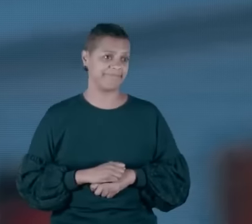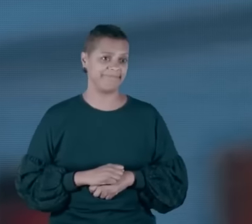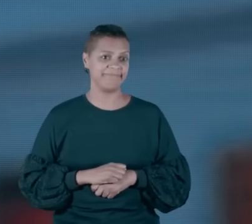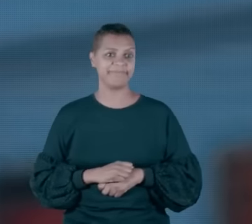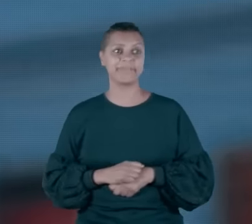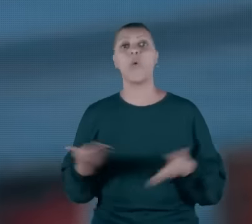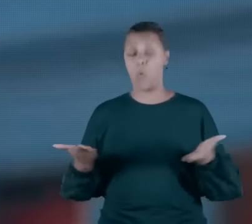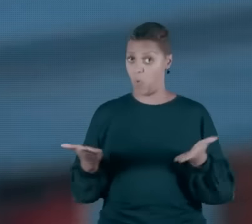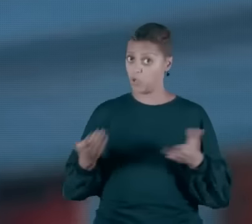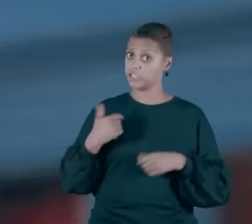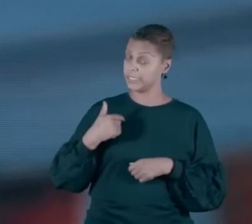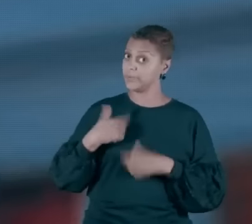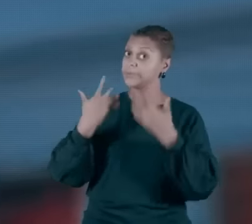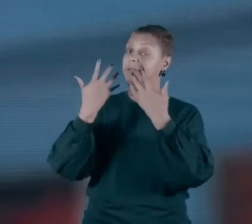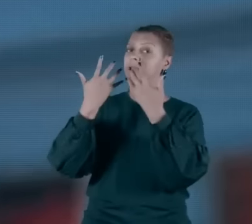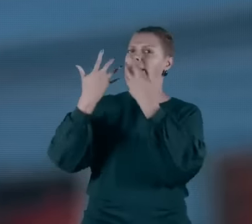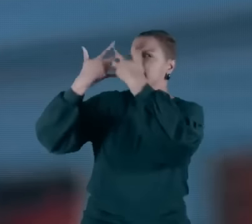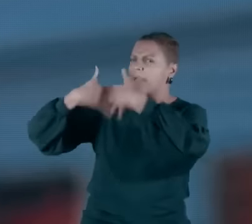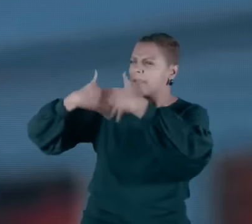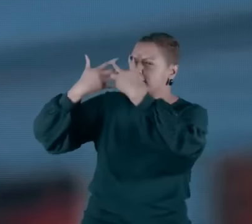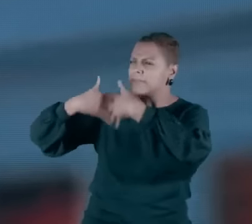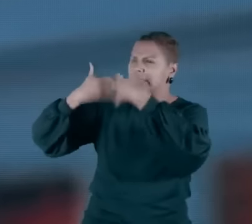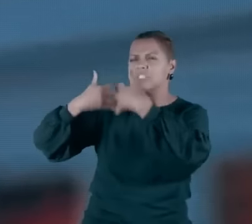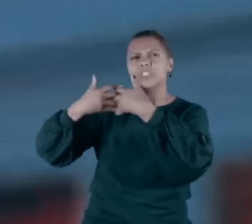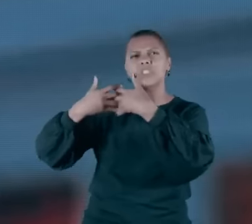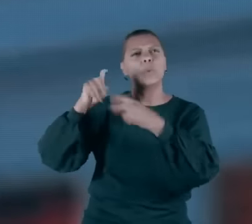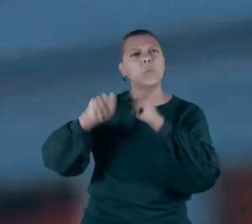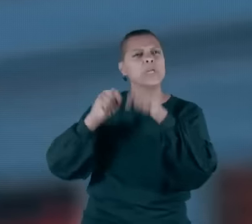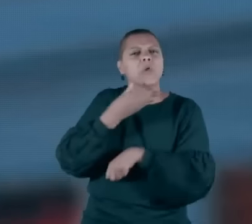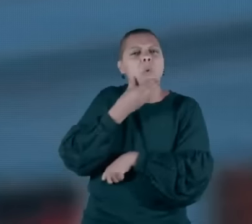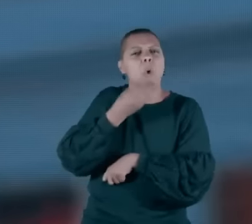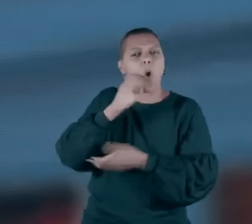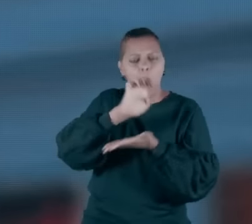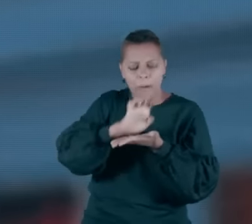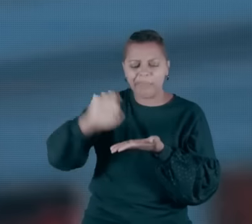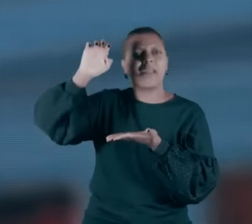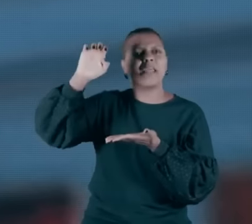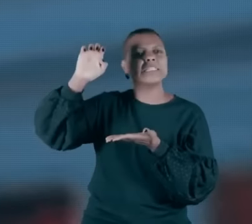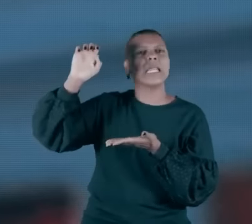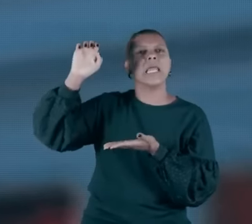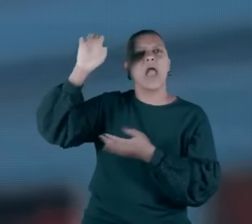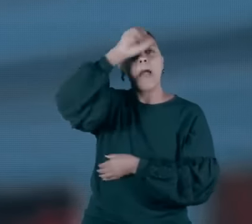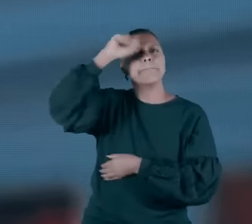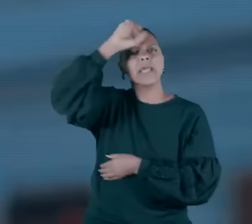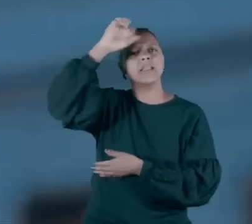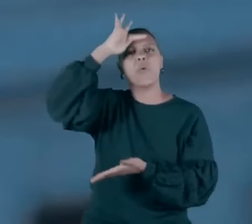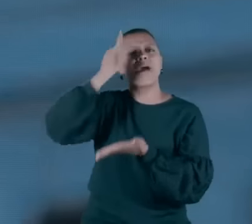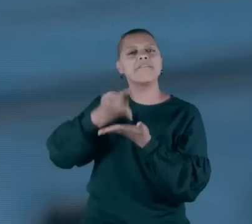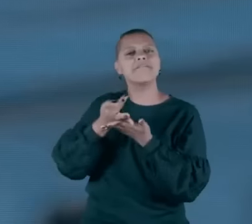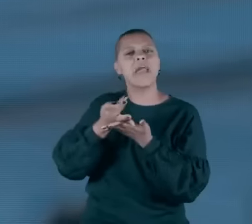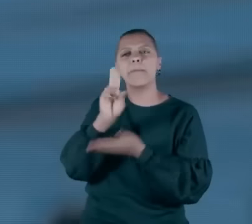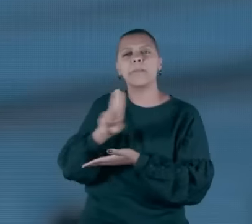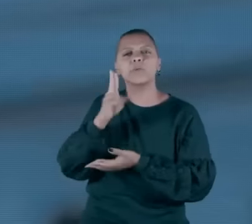com vocês as lições que o profeta Elias aprendeu na universidade da fé